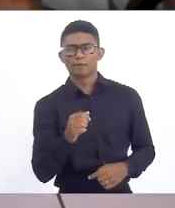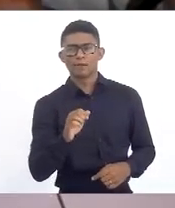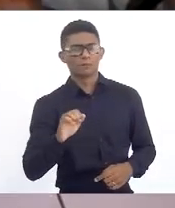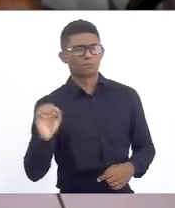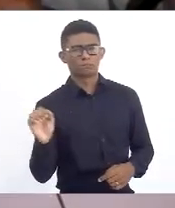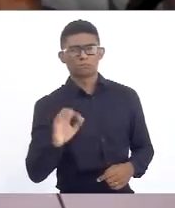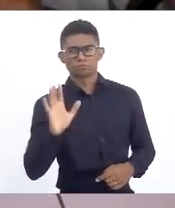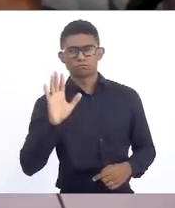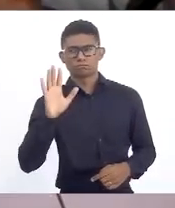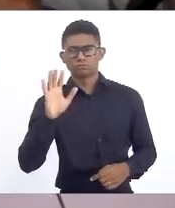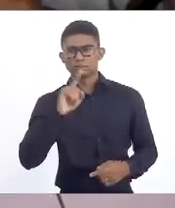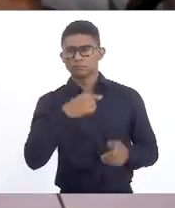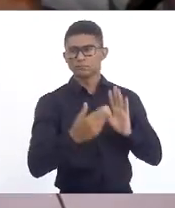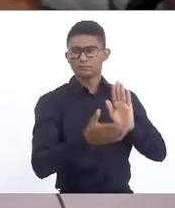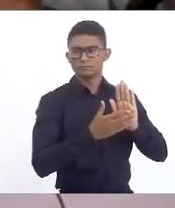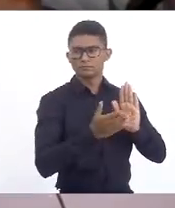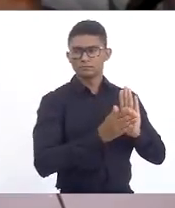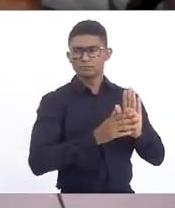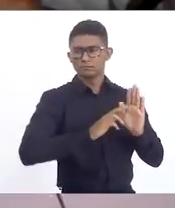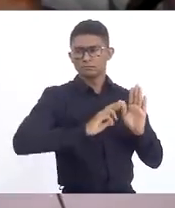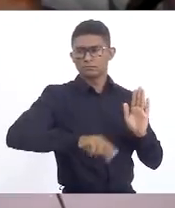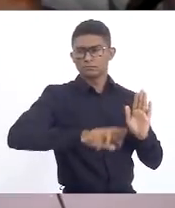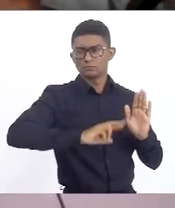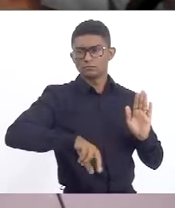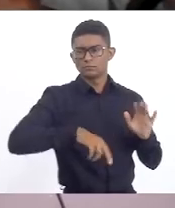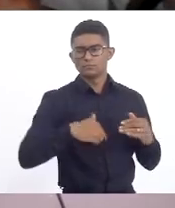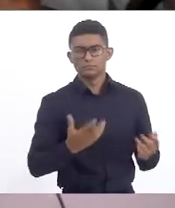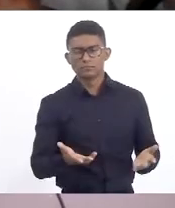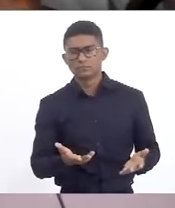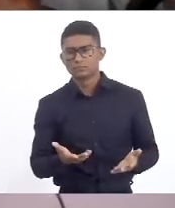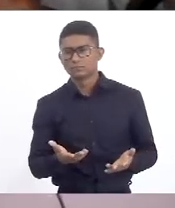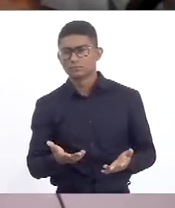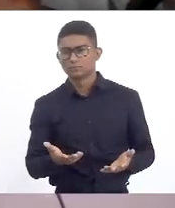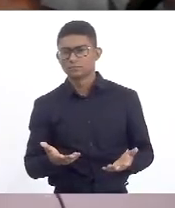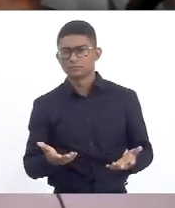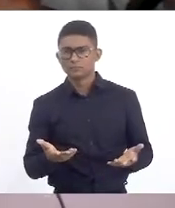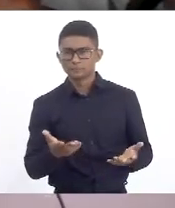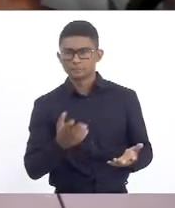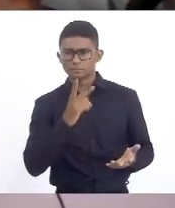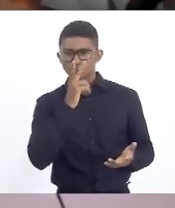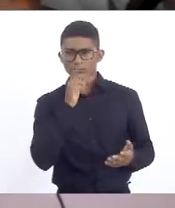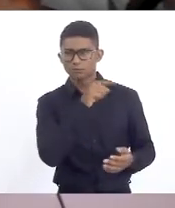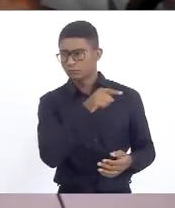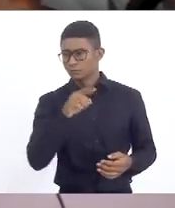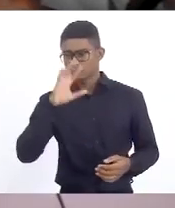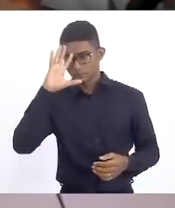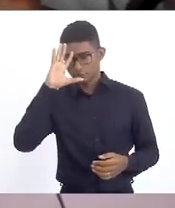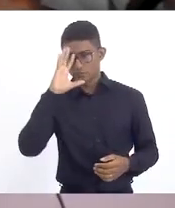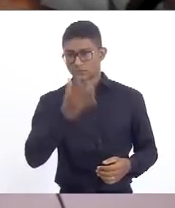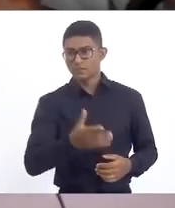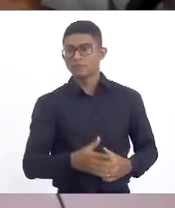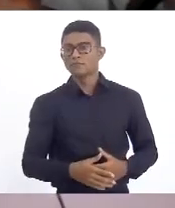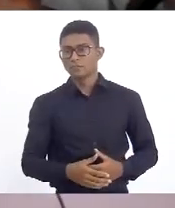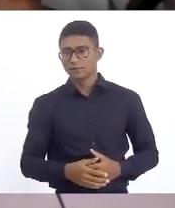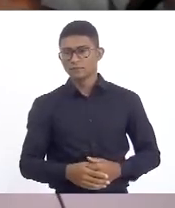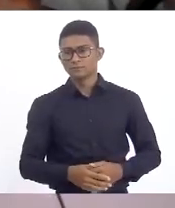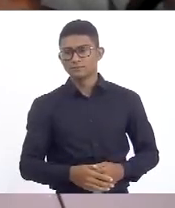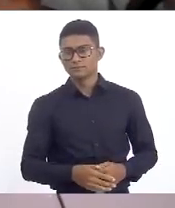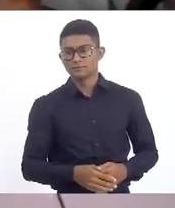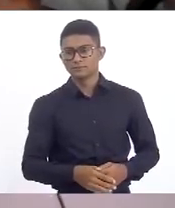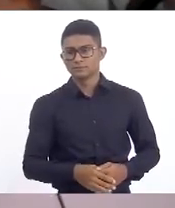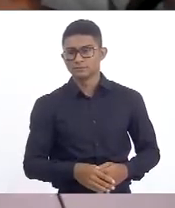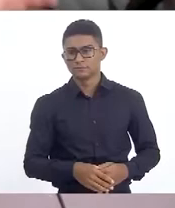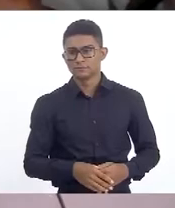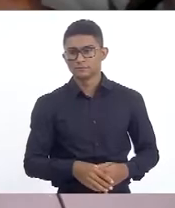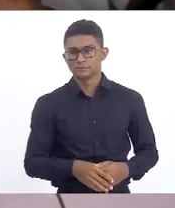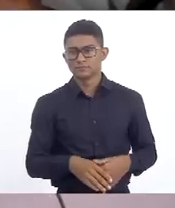à proposta. E essa surpresa, né, essa solução de engenharia, ela ser posterior